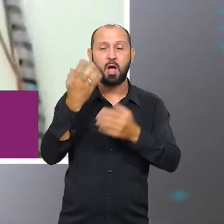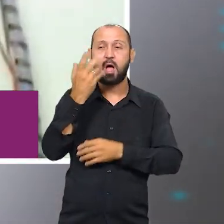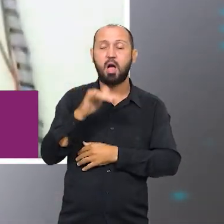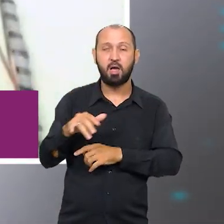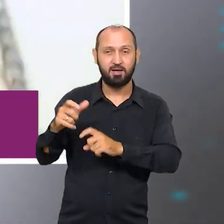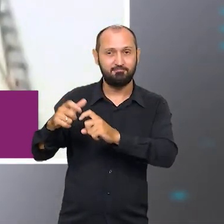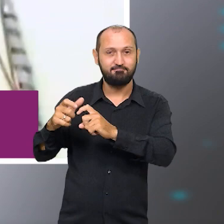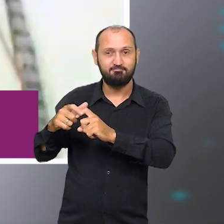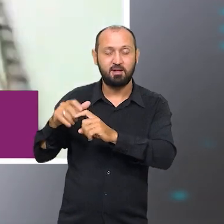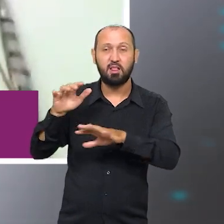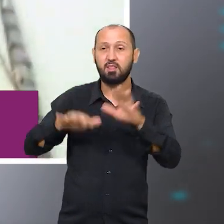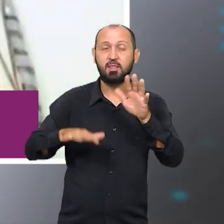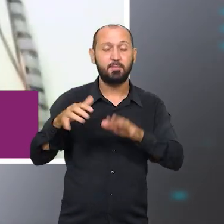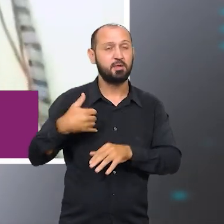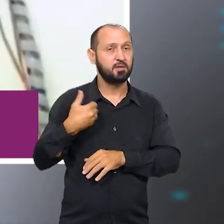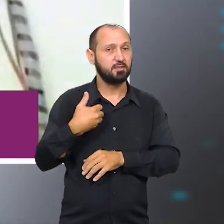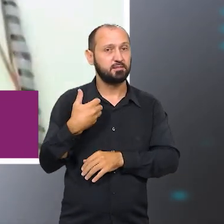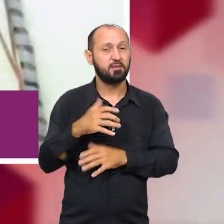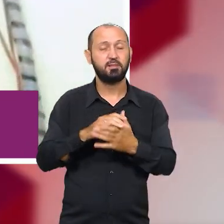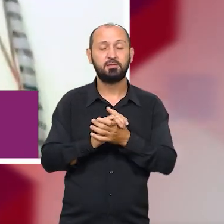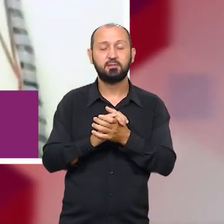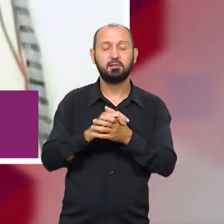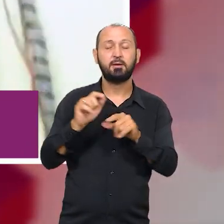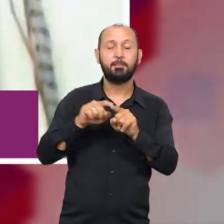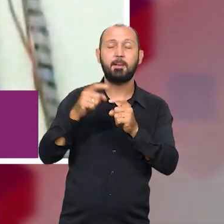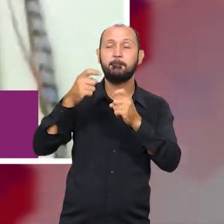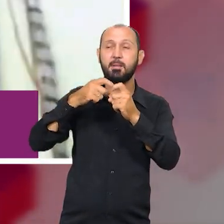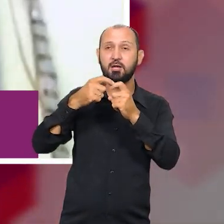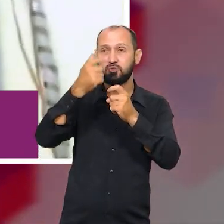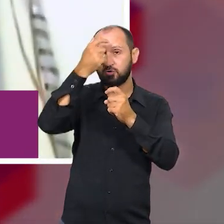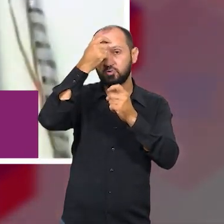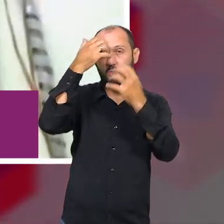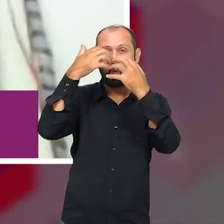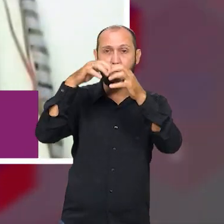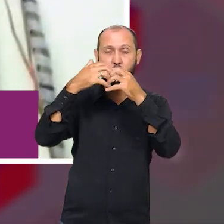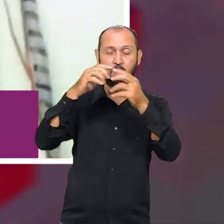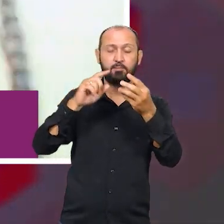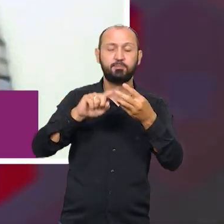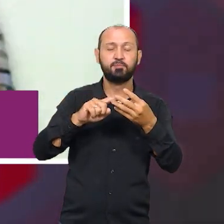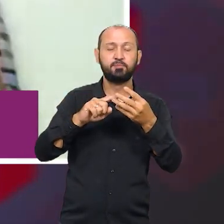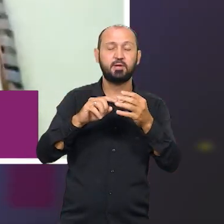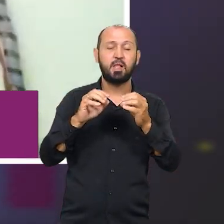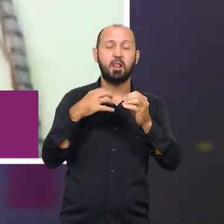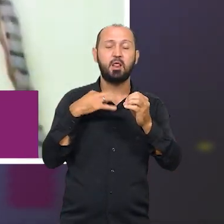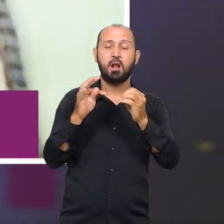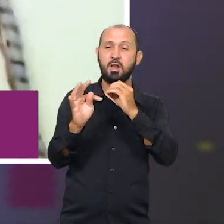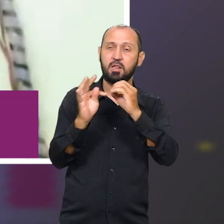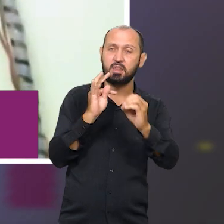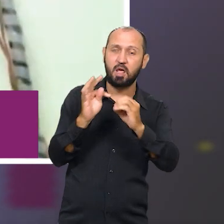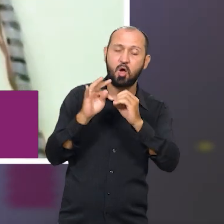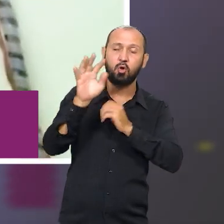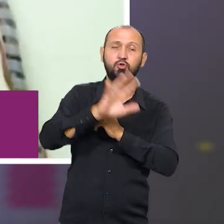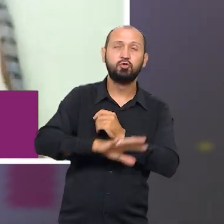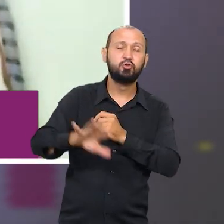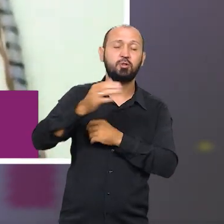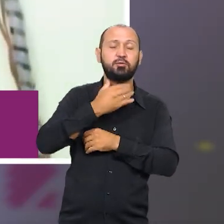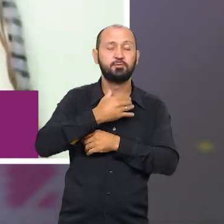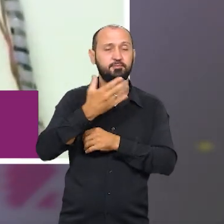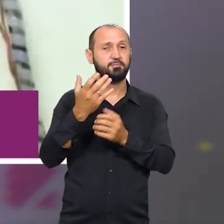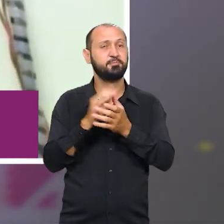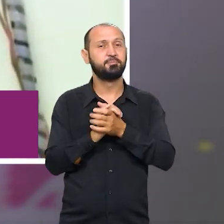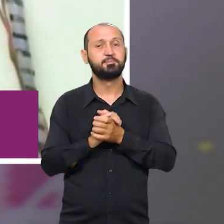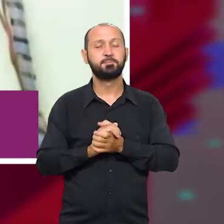psicólogo, pediatra, dependendo da idade, psiquiatra, fono, TO. Então, é uma avaliação mais